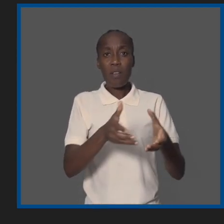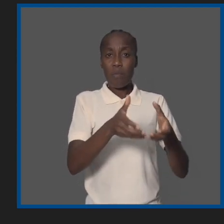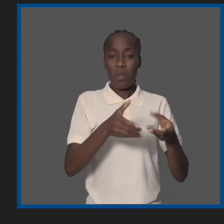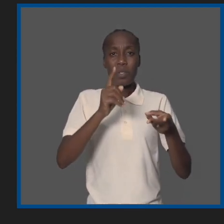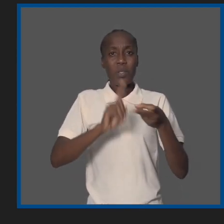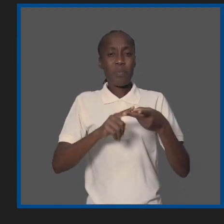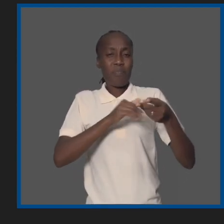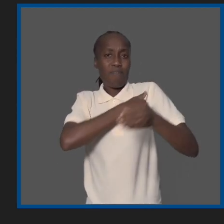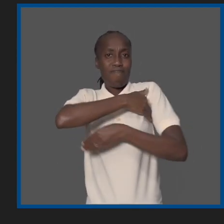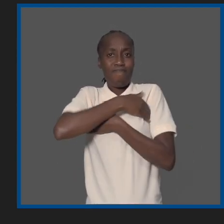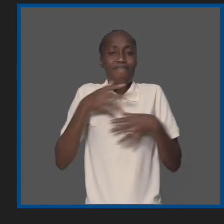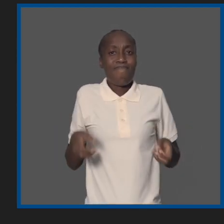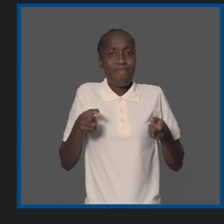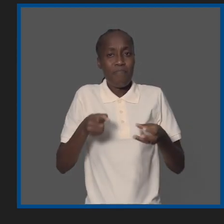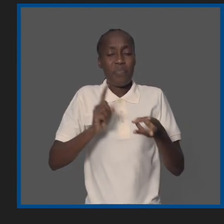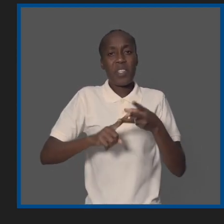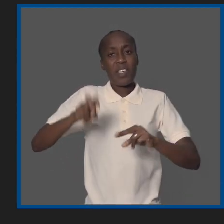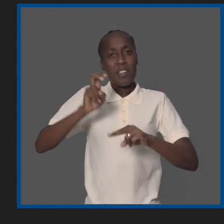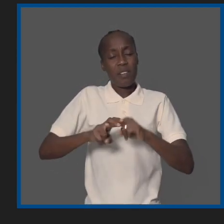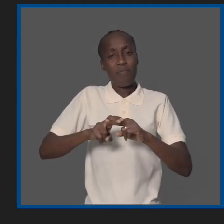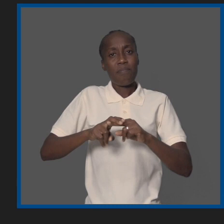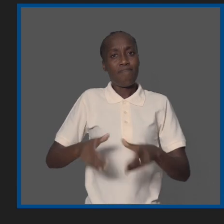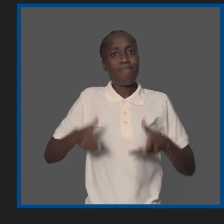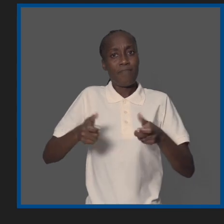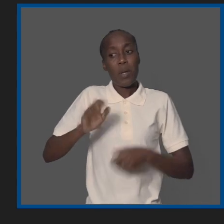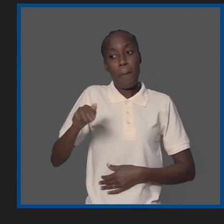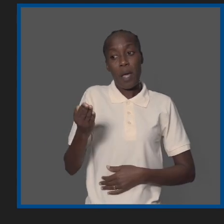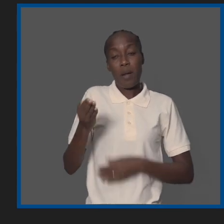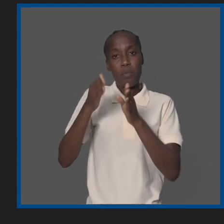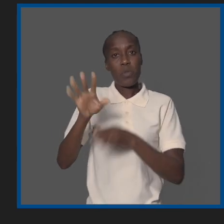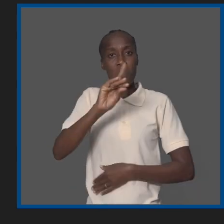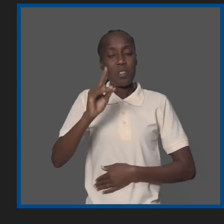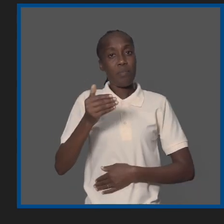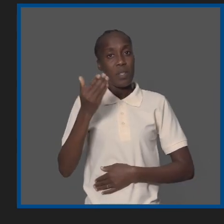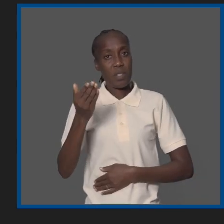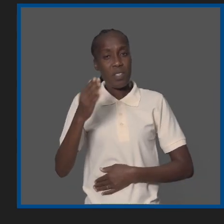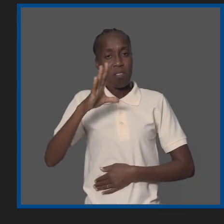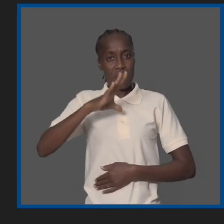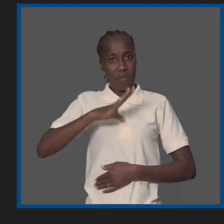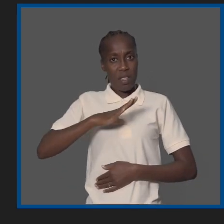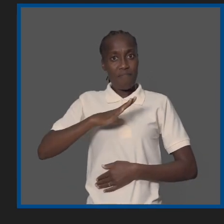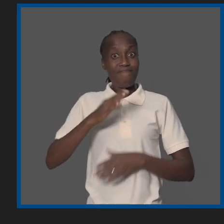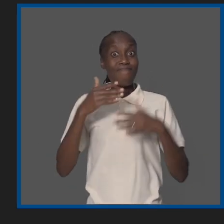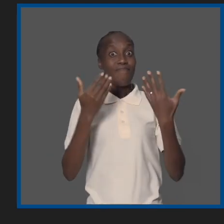preparados próteses canadianas, cadeira de rodas, enfim, para as pessoas com deficiência. Para si